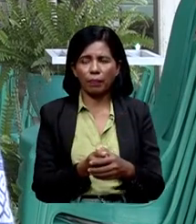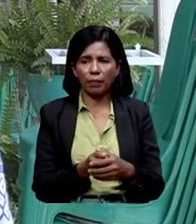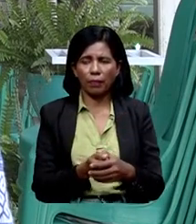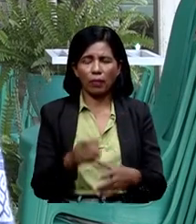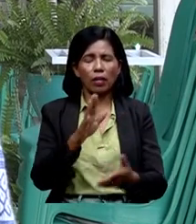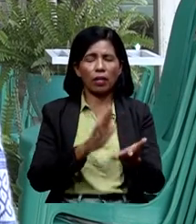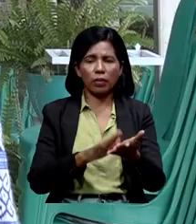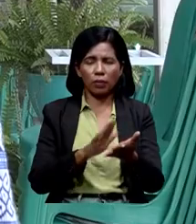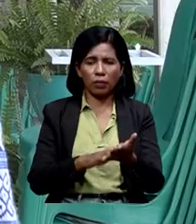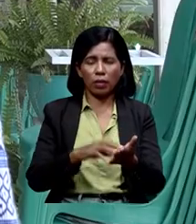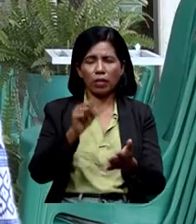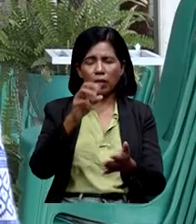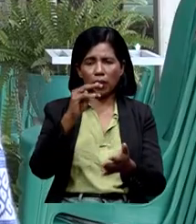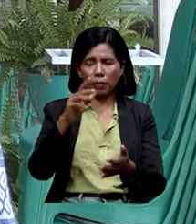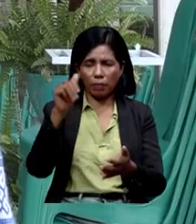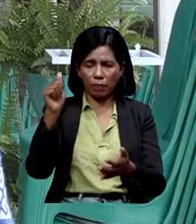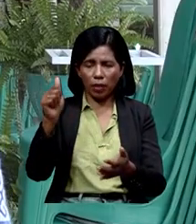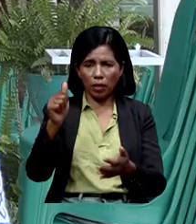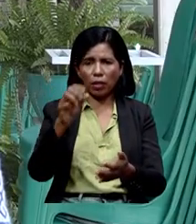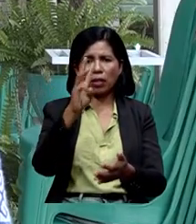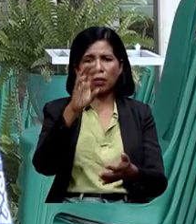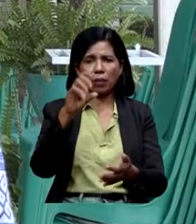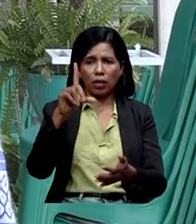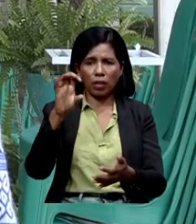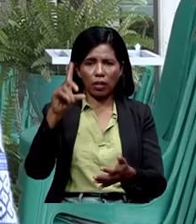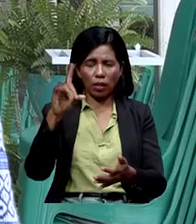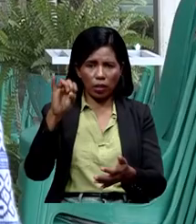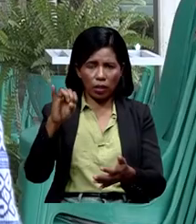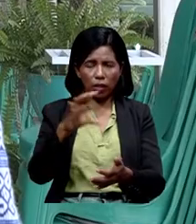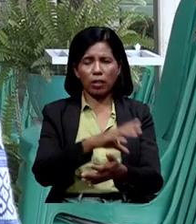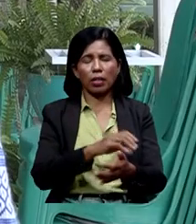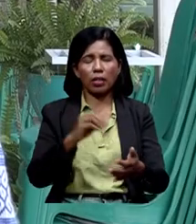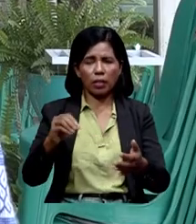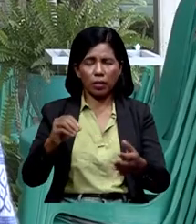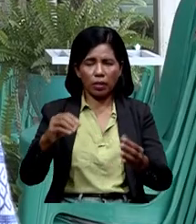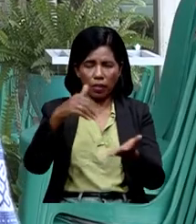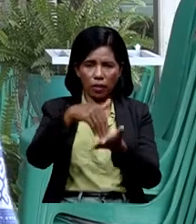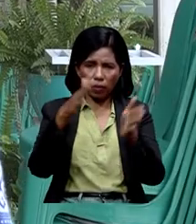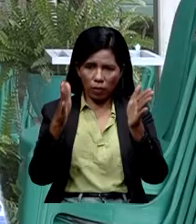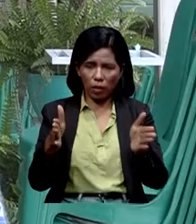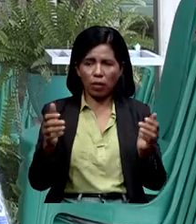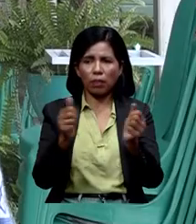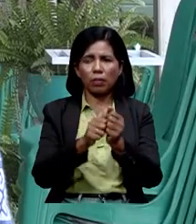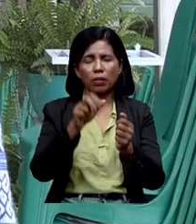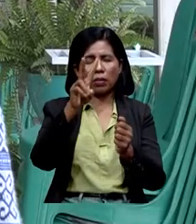ensino secundário geral paralelo wailili e tenemos nini estudante e